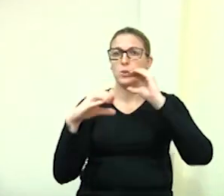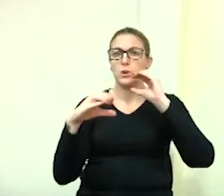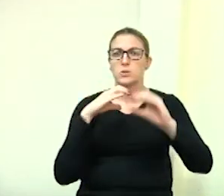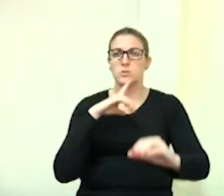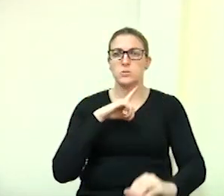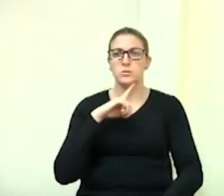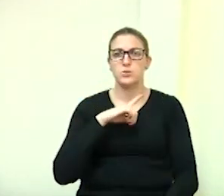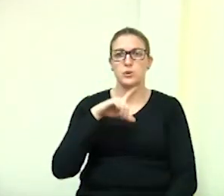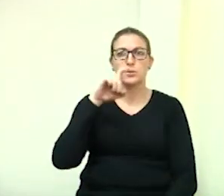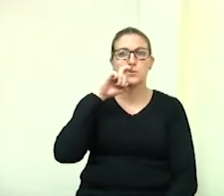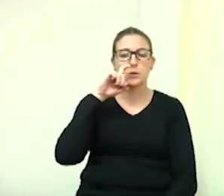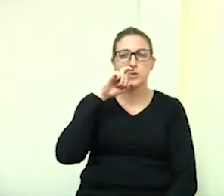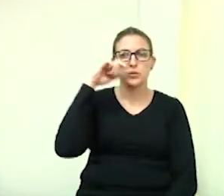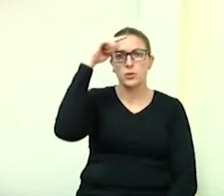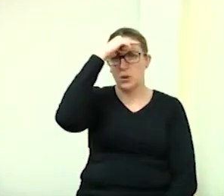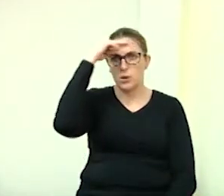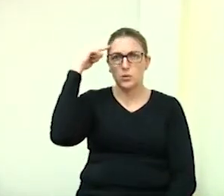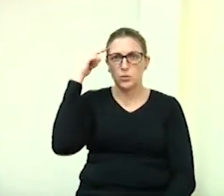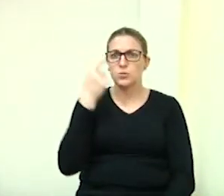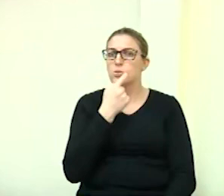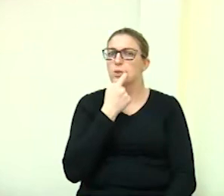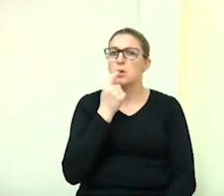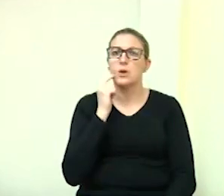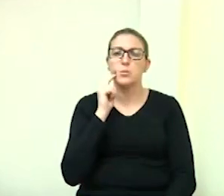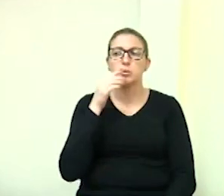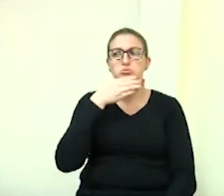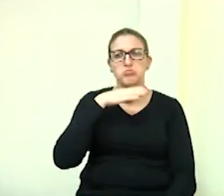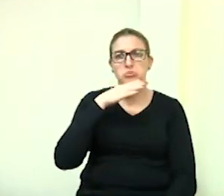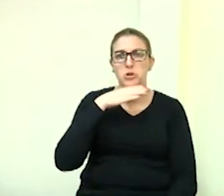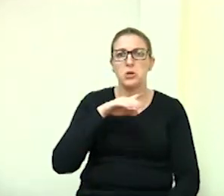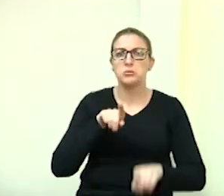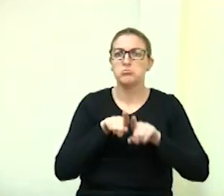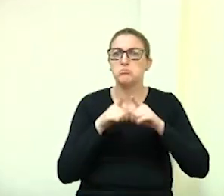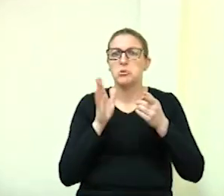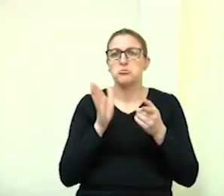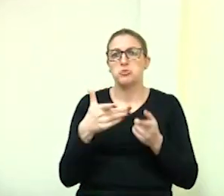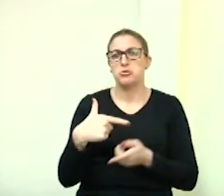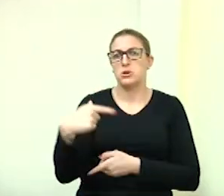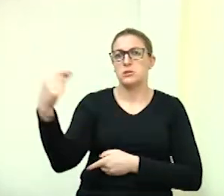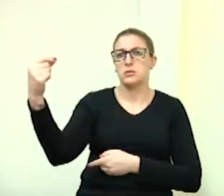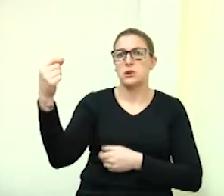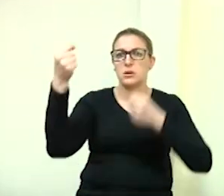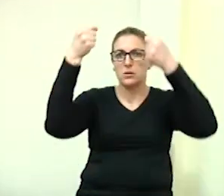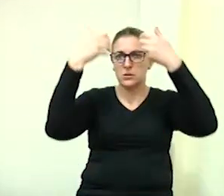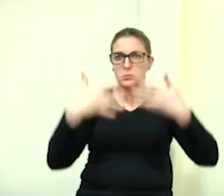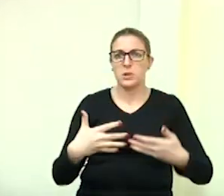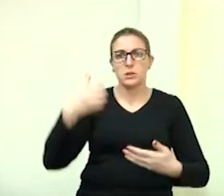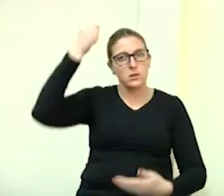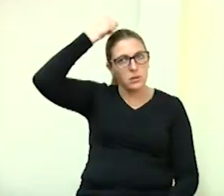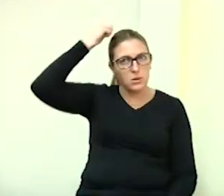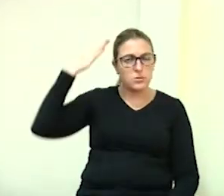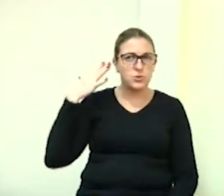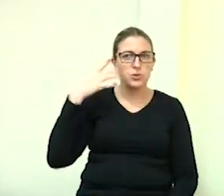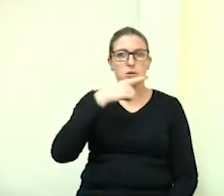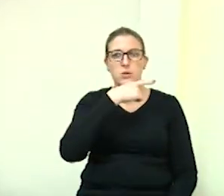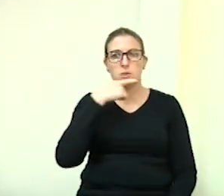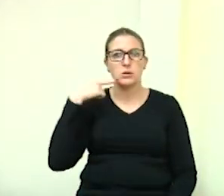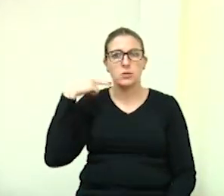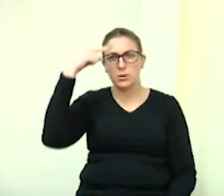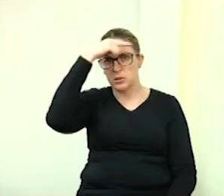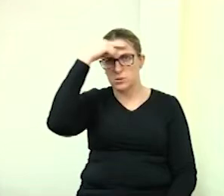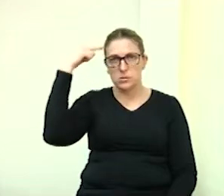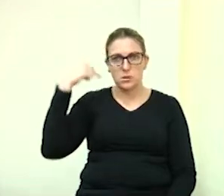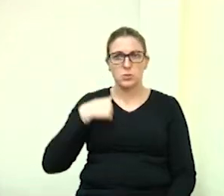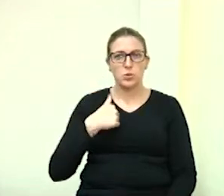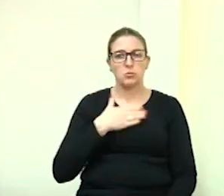inscrito sérgio claudemir emerson leandro mas nenhum está no plenário nas explicações nadir claudemir leandro e alessandra eu